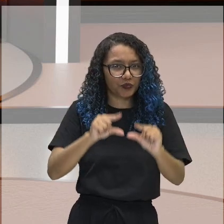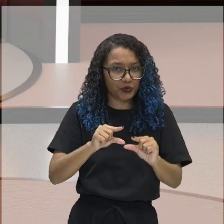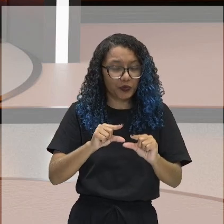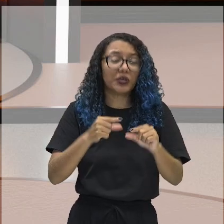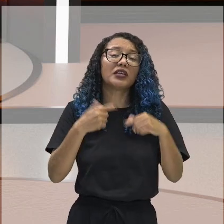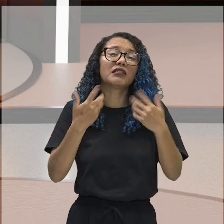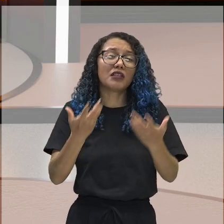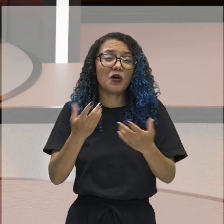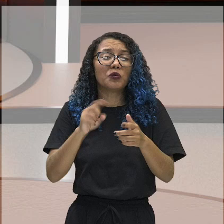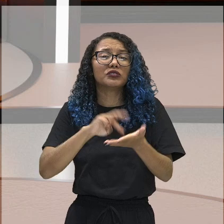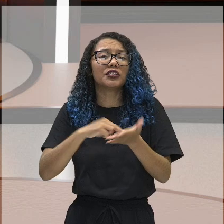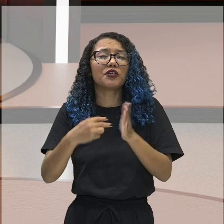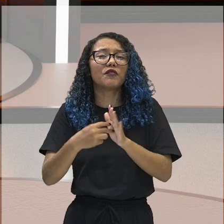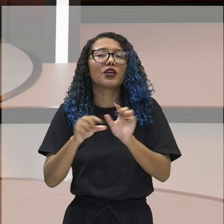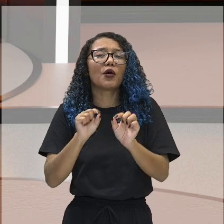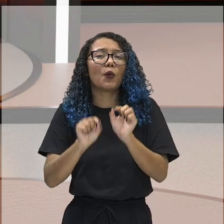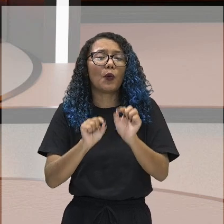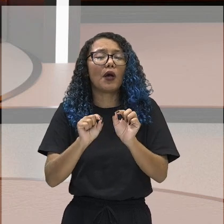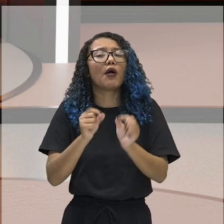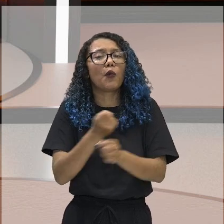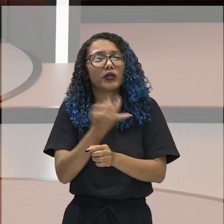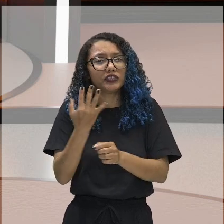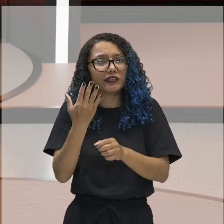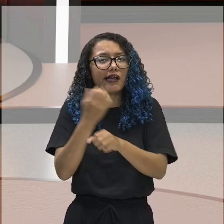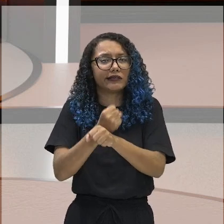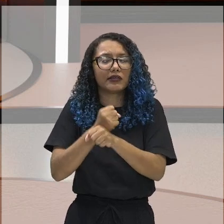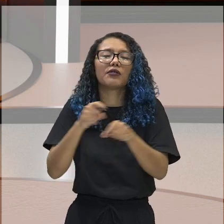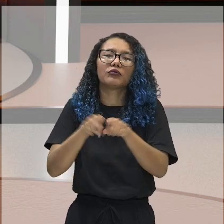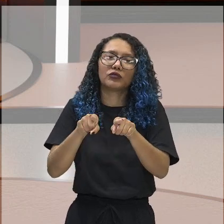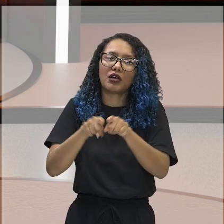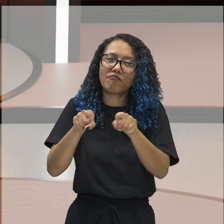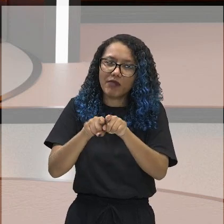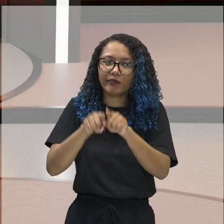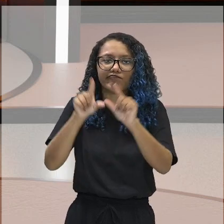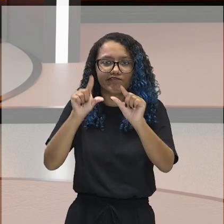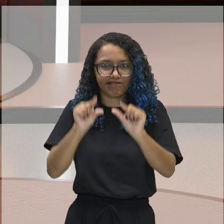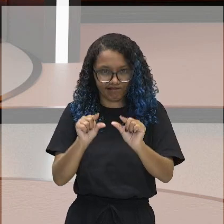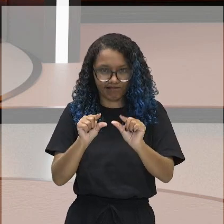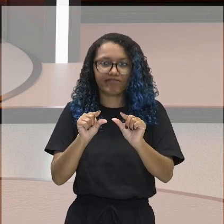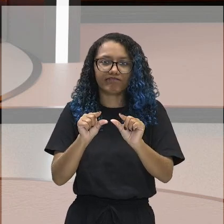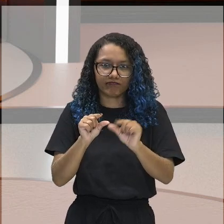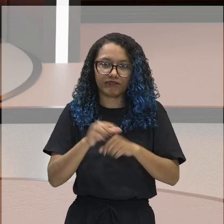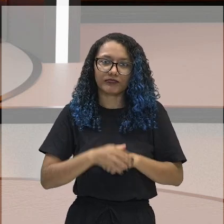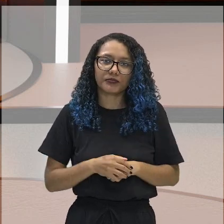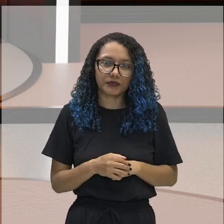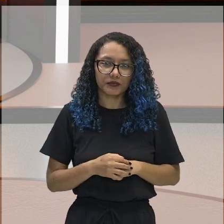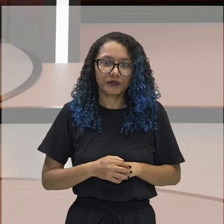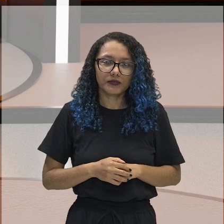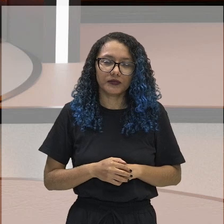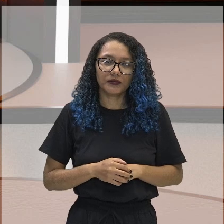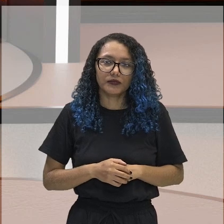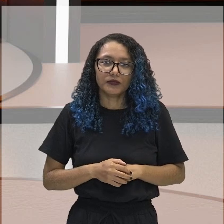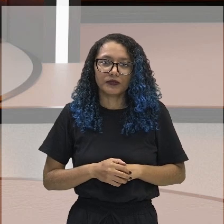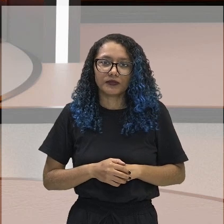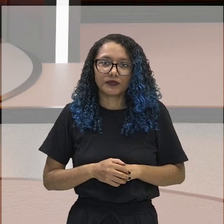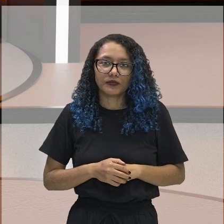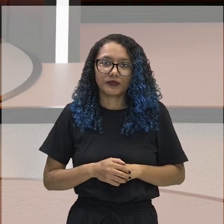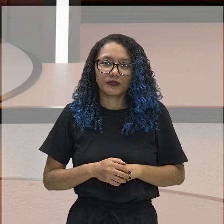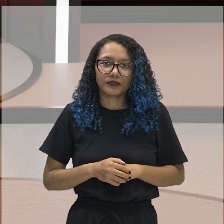do número de escravos. Vimos, então, aí que, teoricamente, quando a gente faz, então, essa expansão no período da